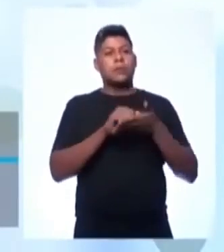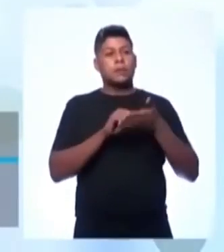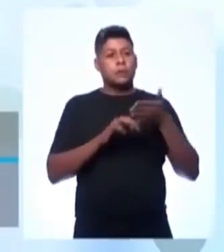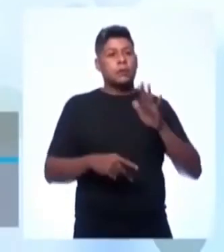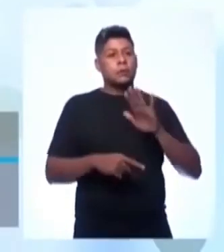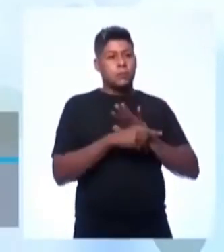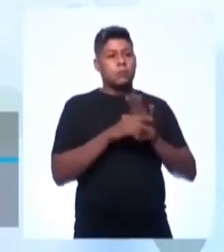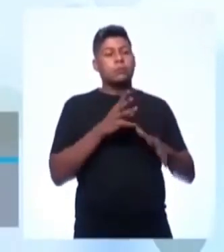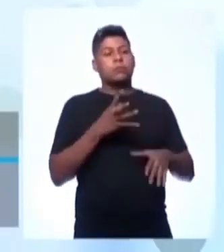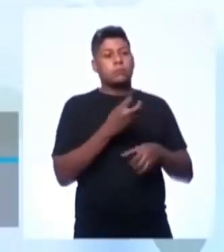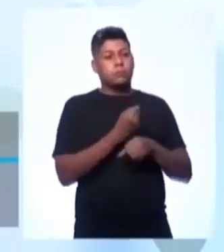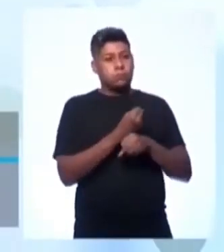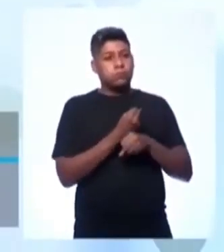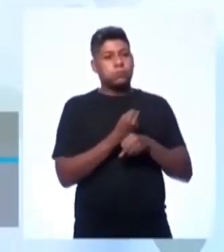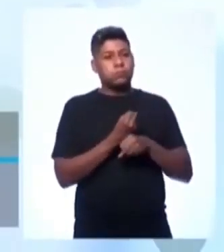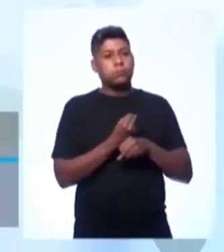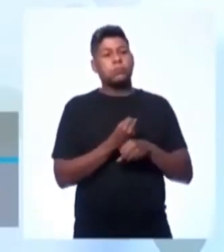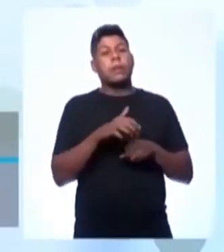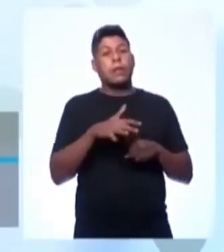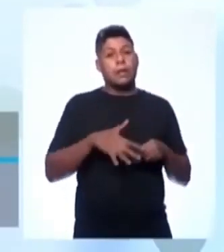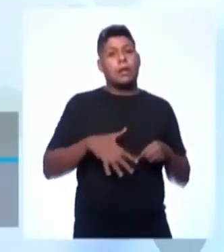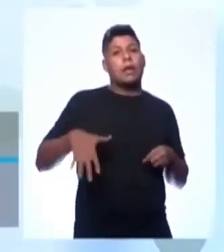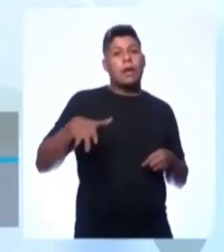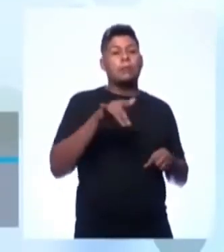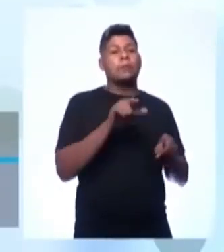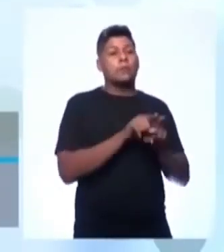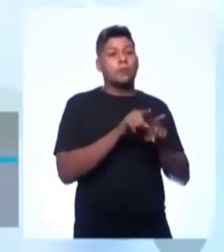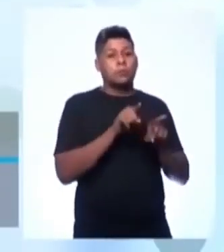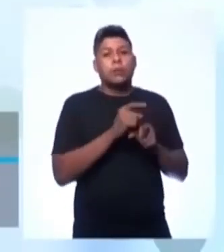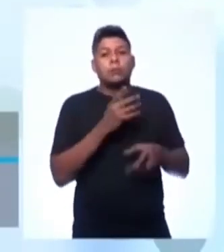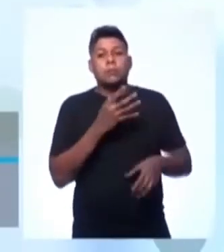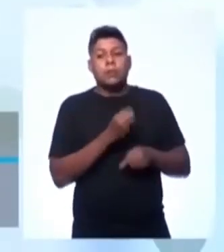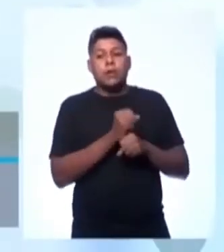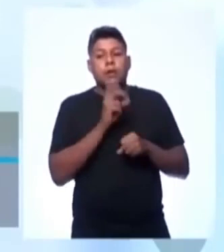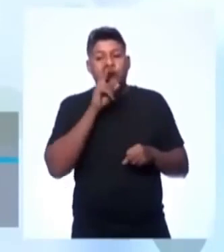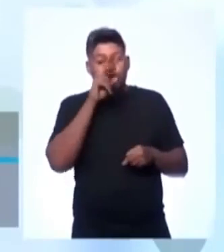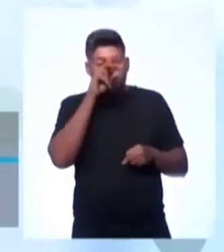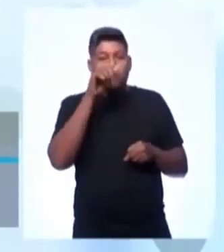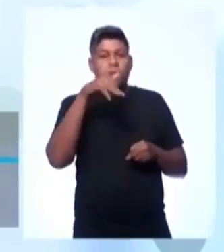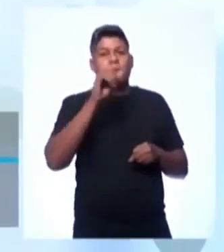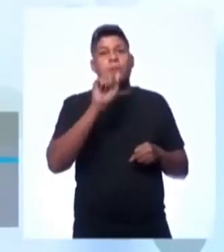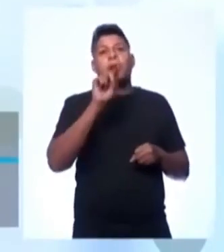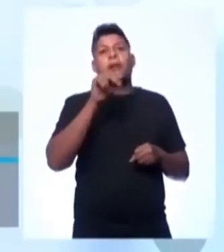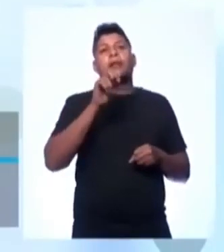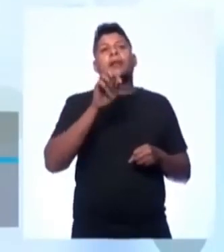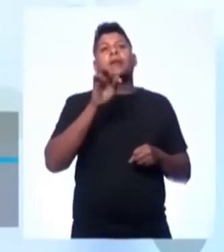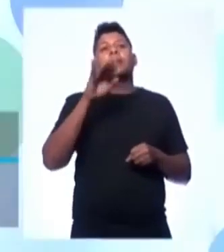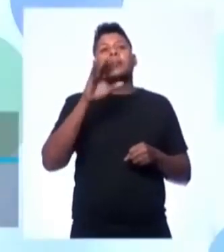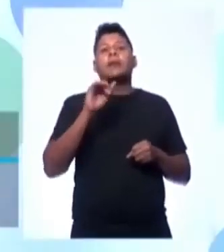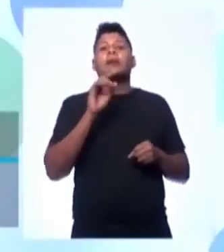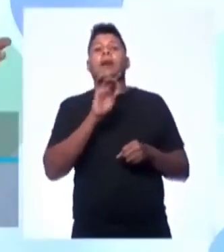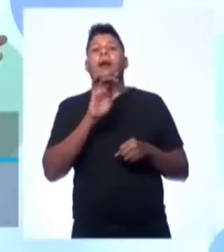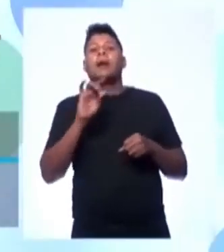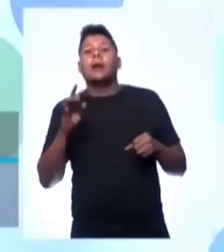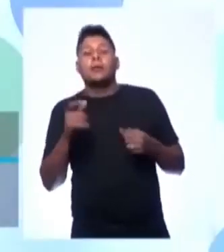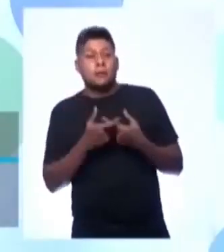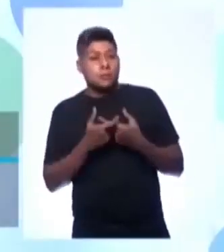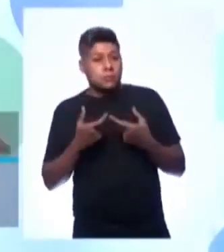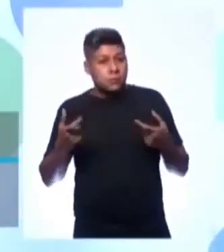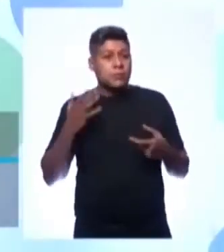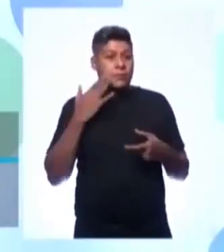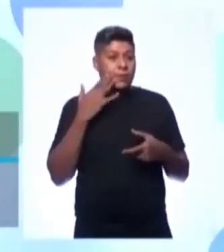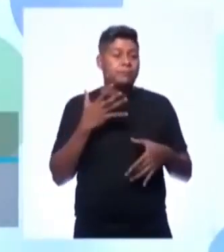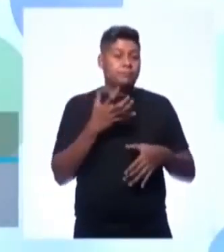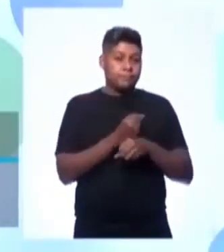nas equações, isso aí. tanto do campo, como também a equação da força magnética, né, com relação à E corrente. ajudar ele a identificar cada uma dessas grandezas, porque a conta aí é